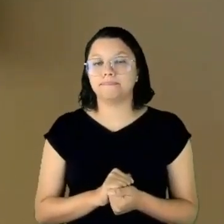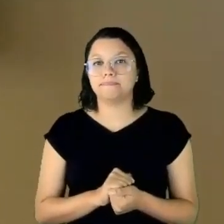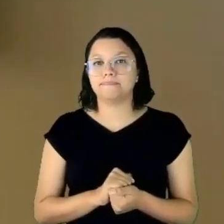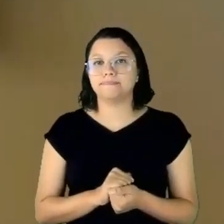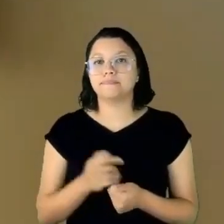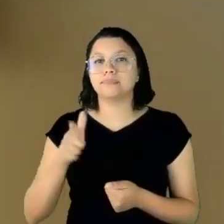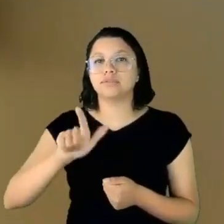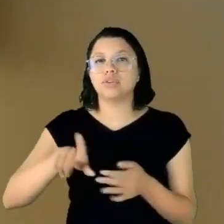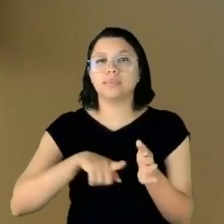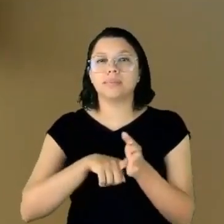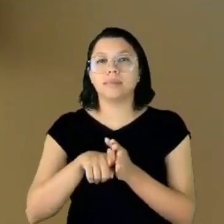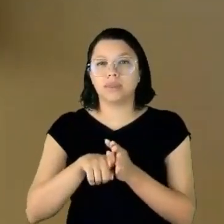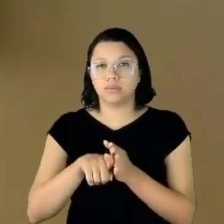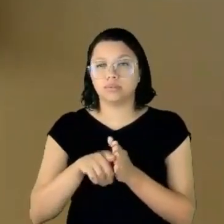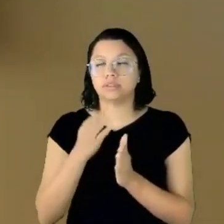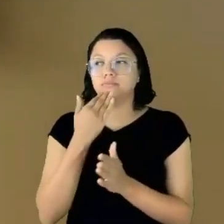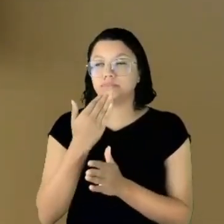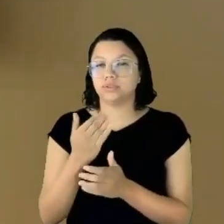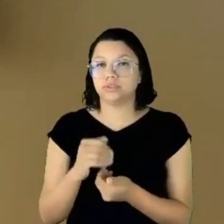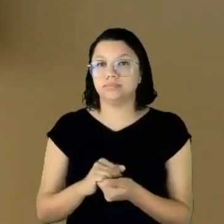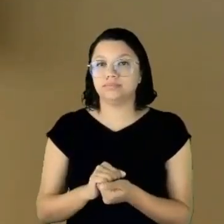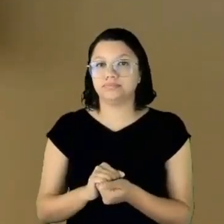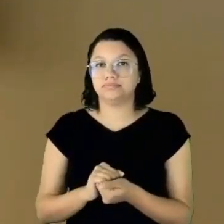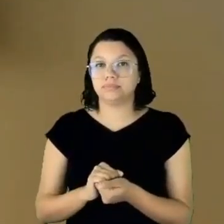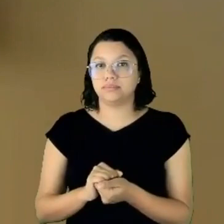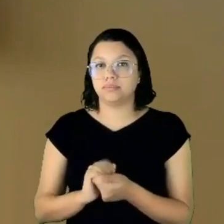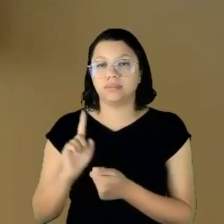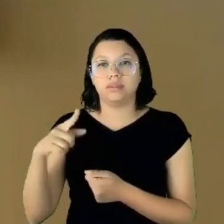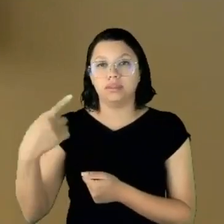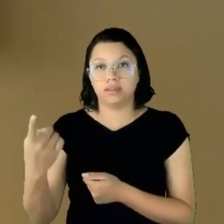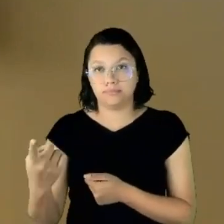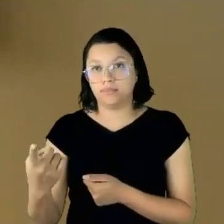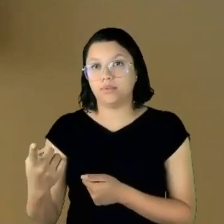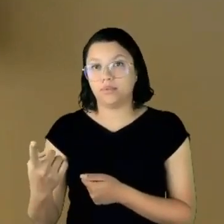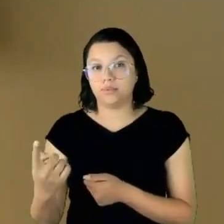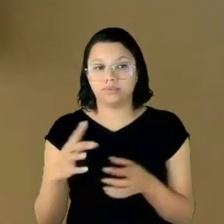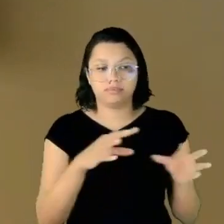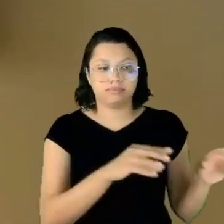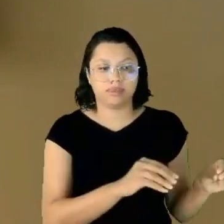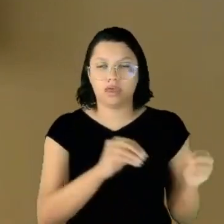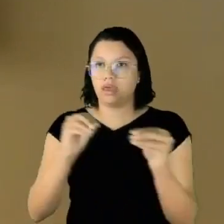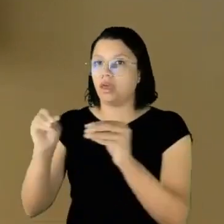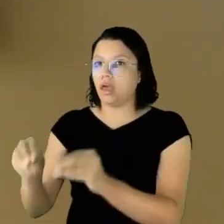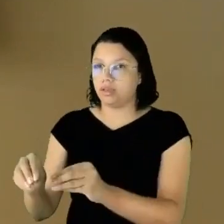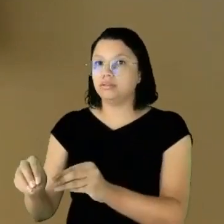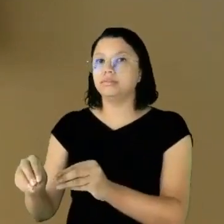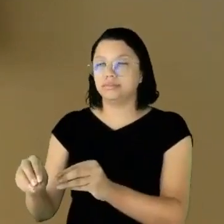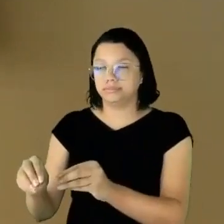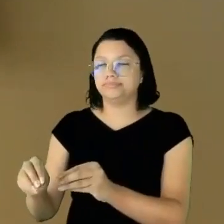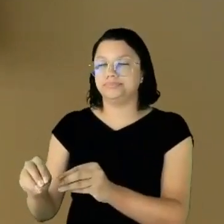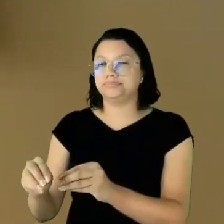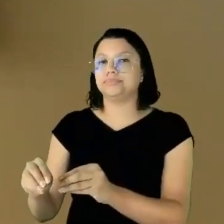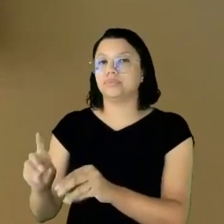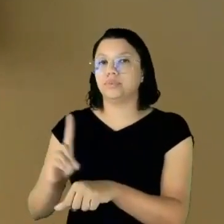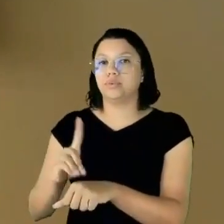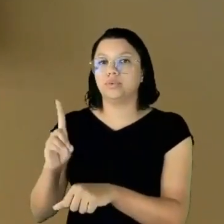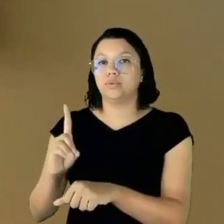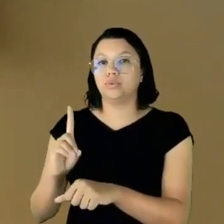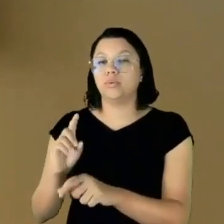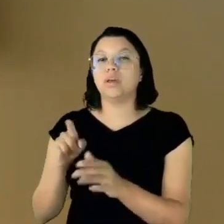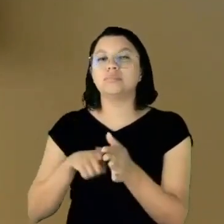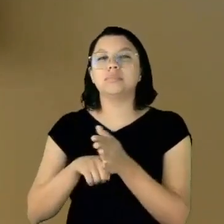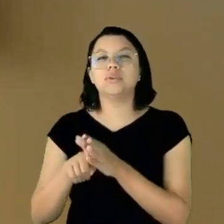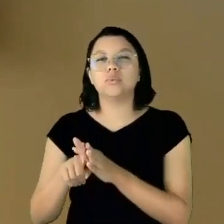eu vou deixar as demais aqui eu vou pedir para que o o Adilson depois passe para o doutor José Denilson as perguntas que